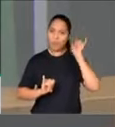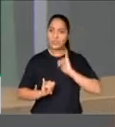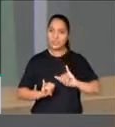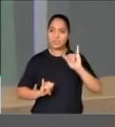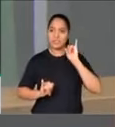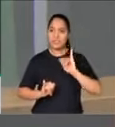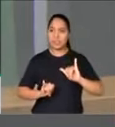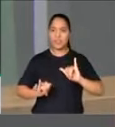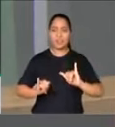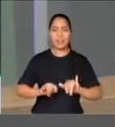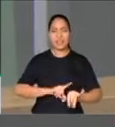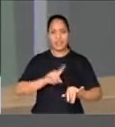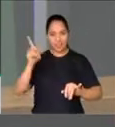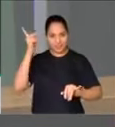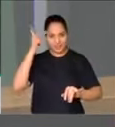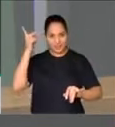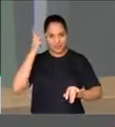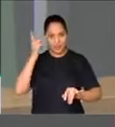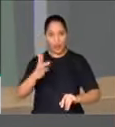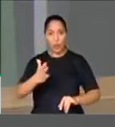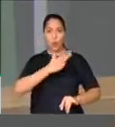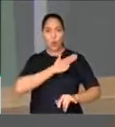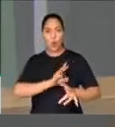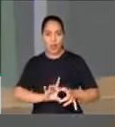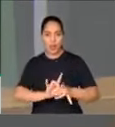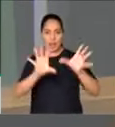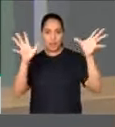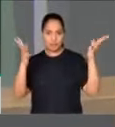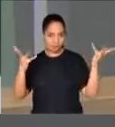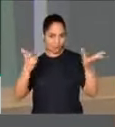bloco Lula Livre na parada.